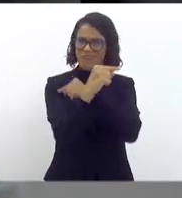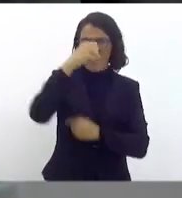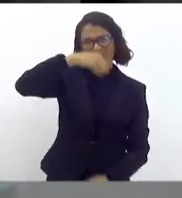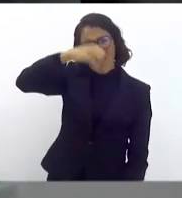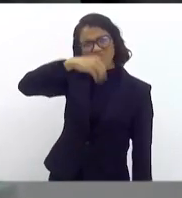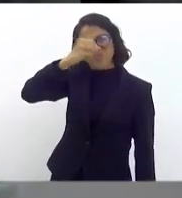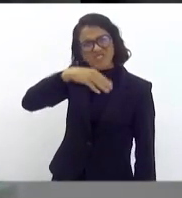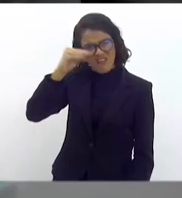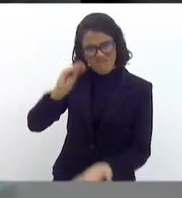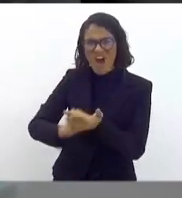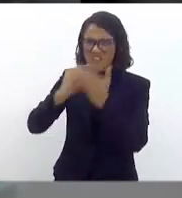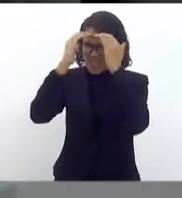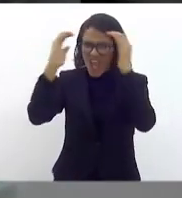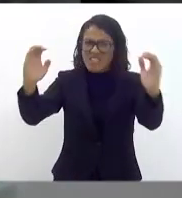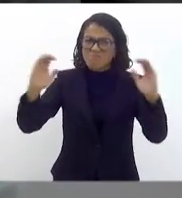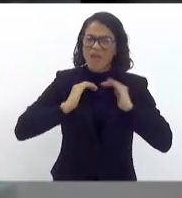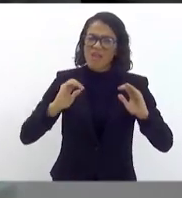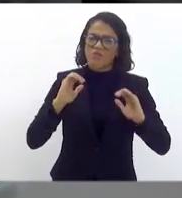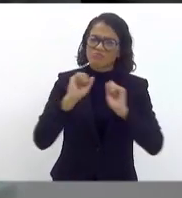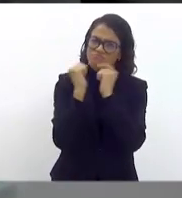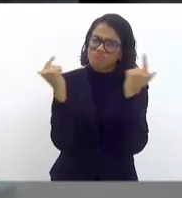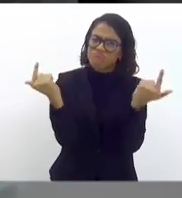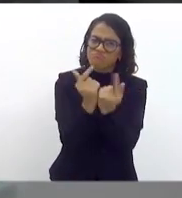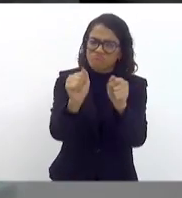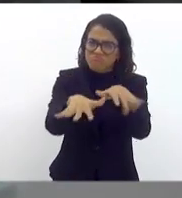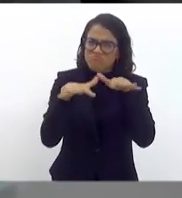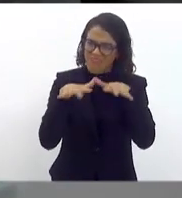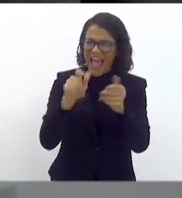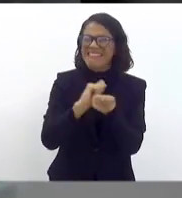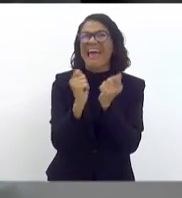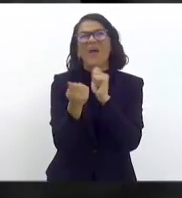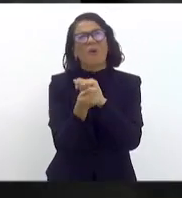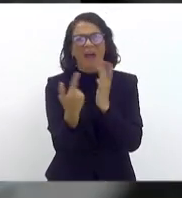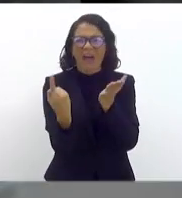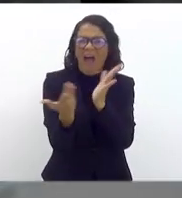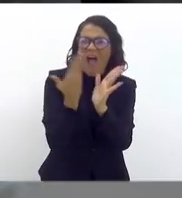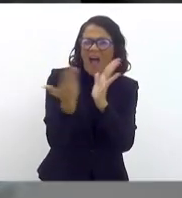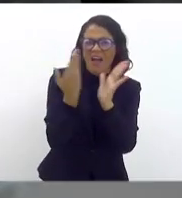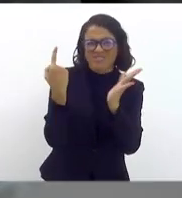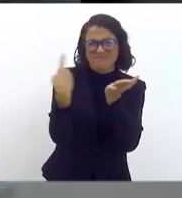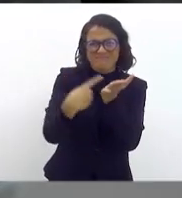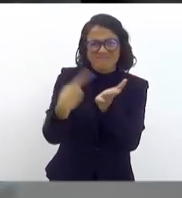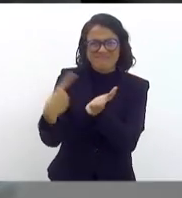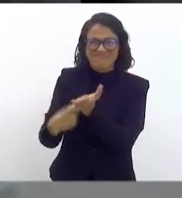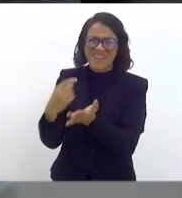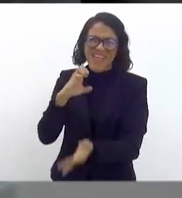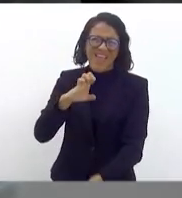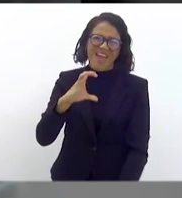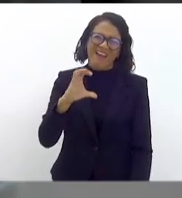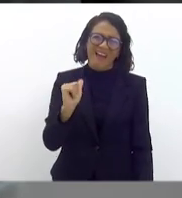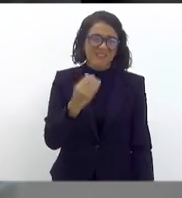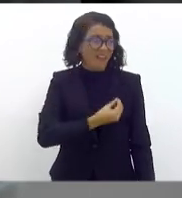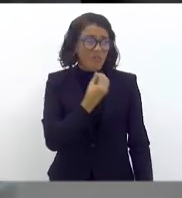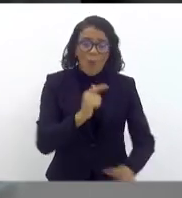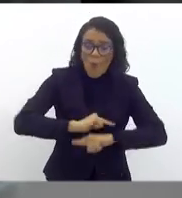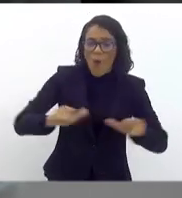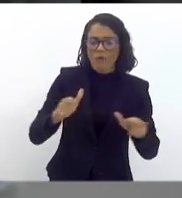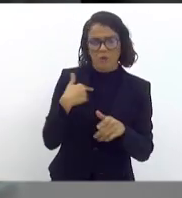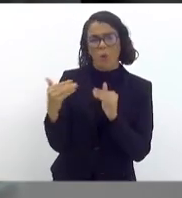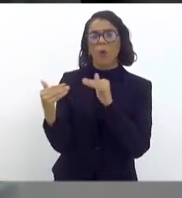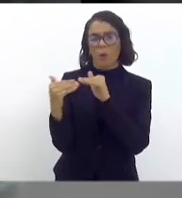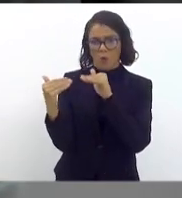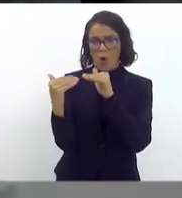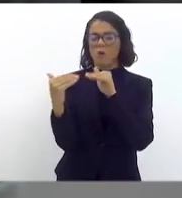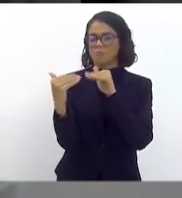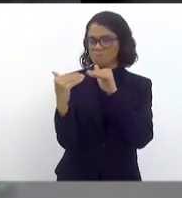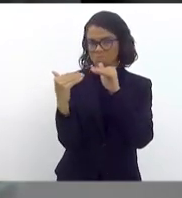até desrespeito com o Parlamento Fluminense. Vossa Excelência tem que adequar a agenda de 7 deputados à representante do ECAD, que não se faz presente. Eu corroboro as